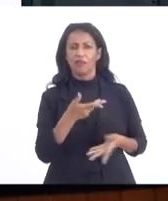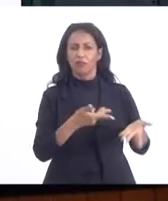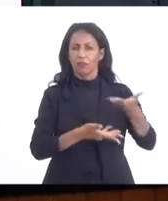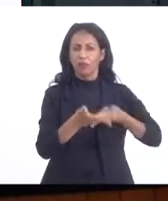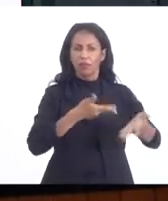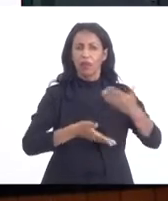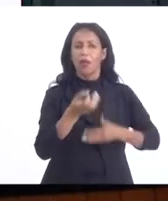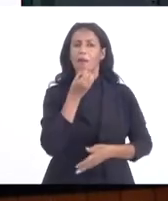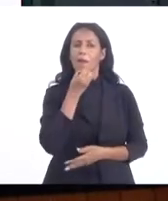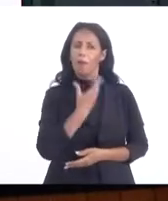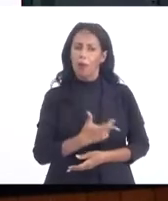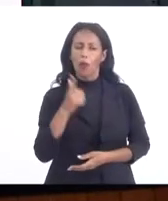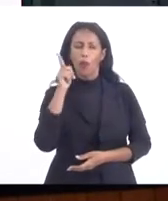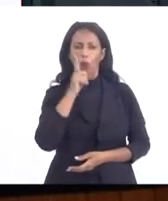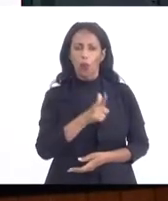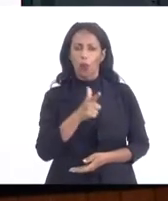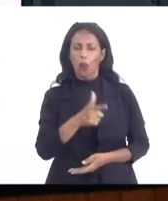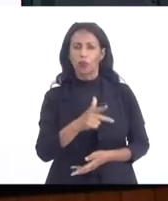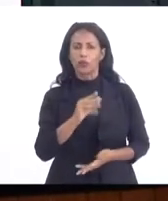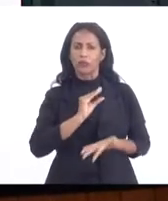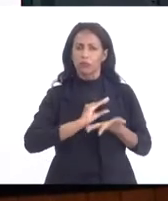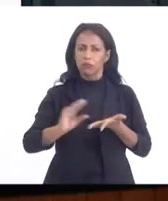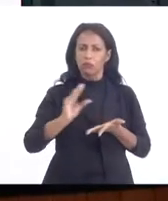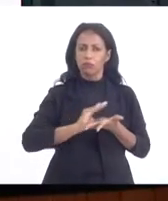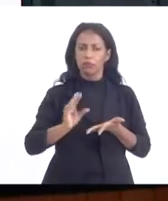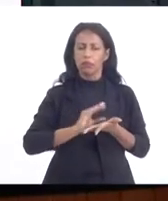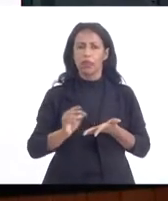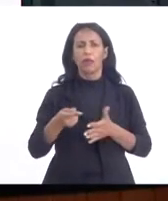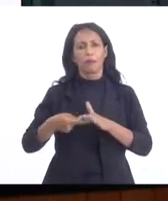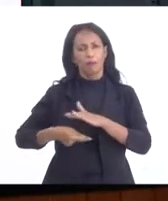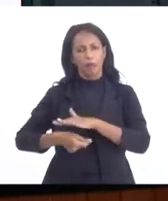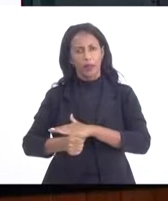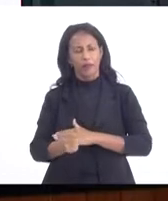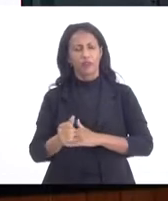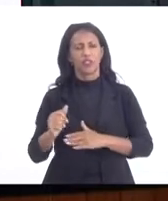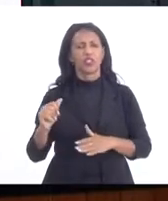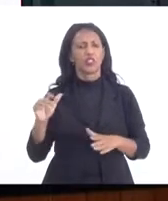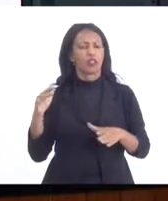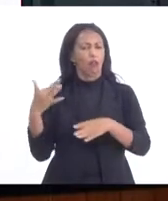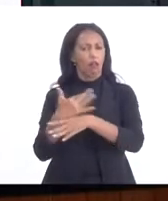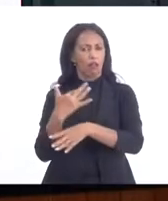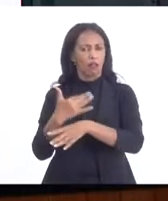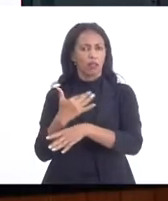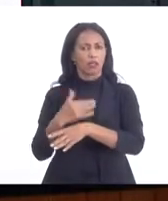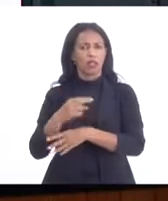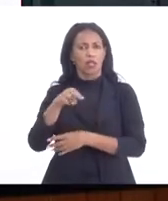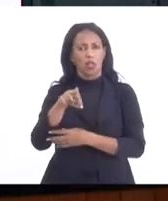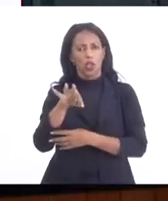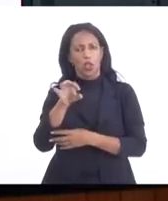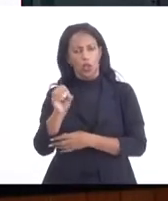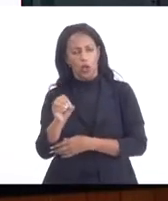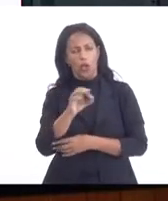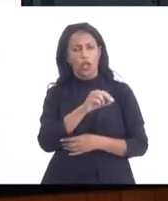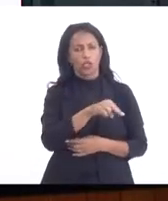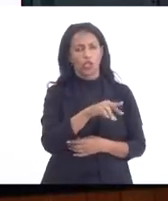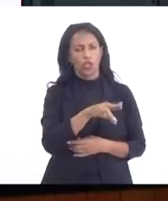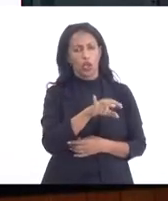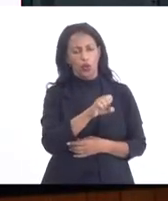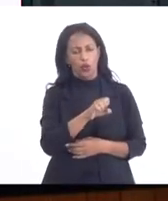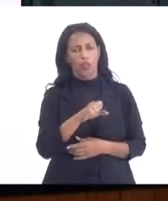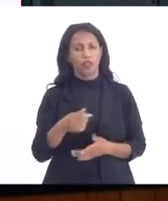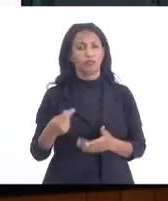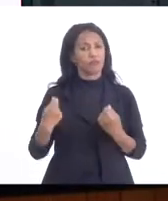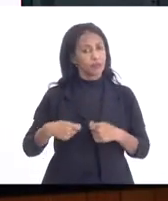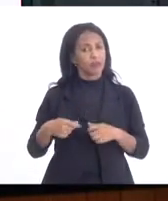e a gente tem conseguido, né, recursos para investir na cidade do Norte, do Noroeste Fluminense. Precisamos